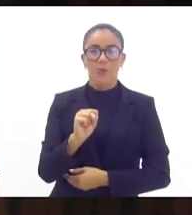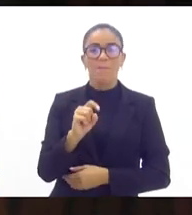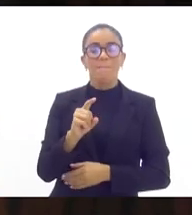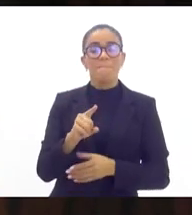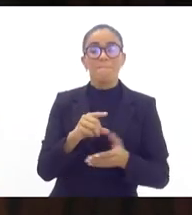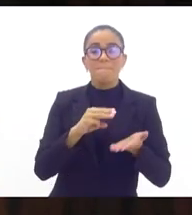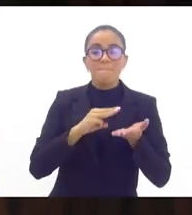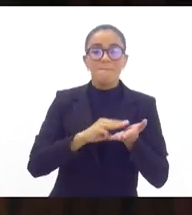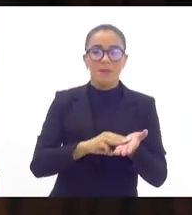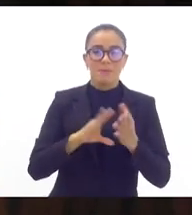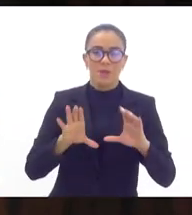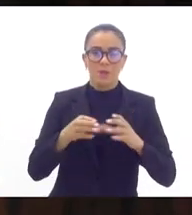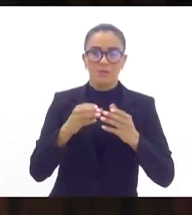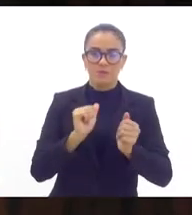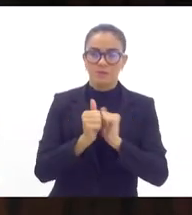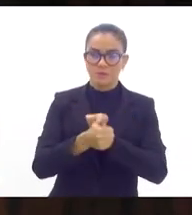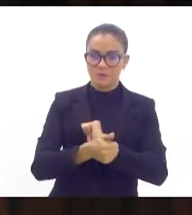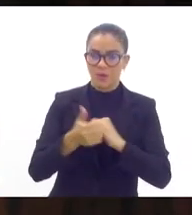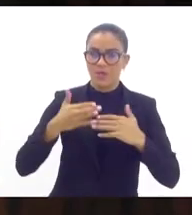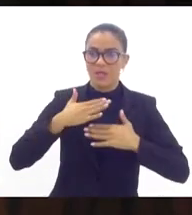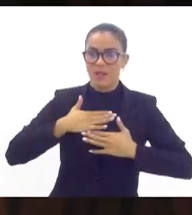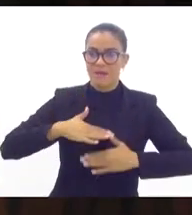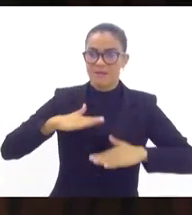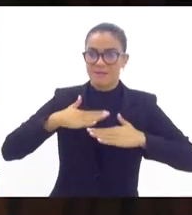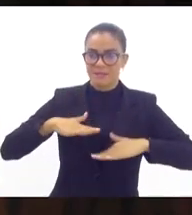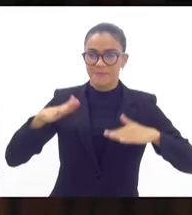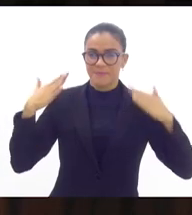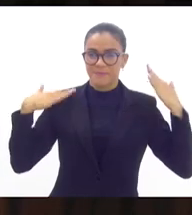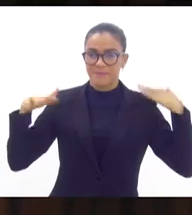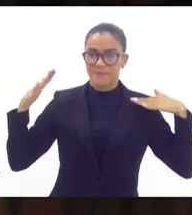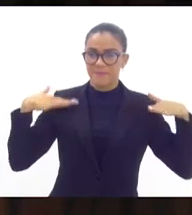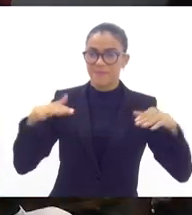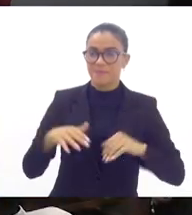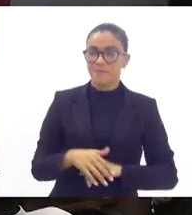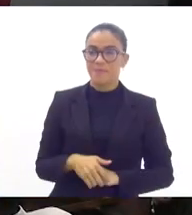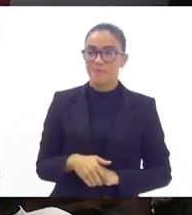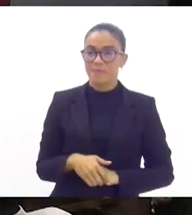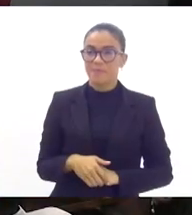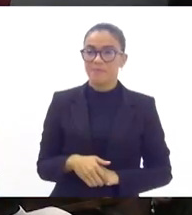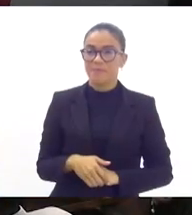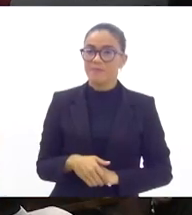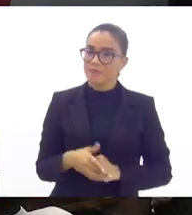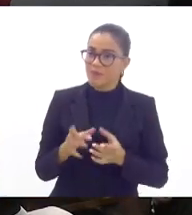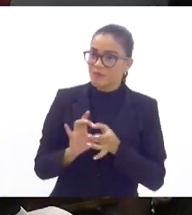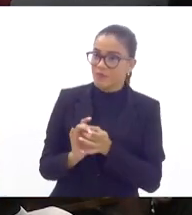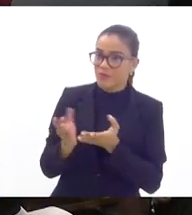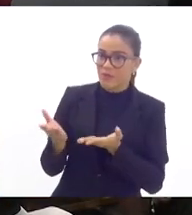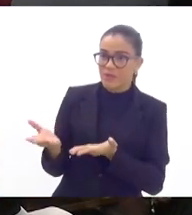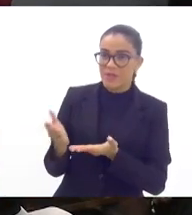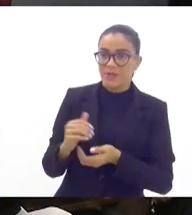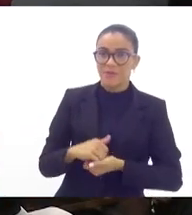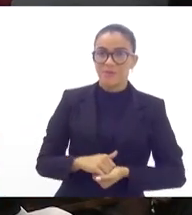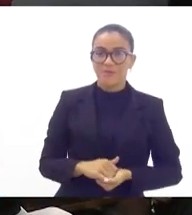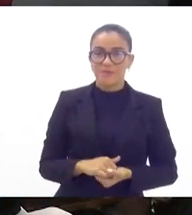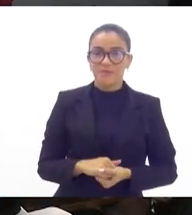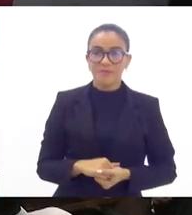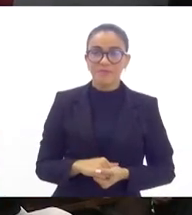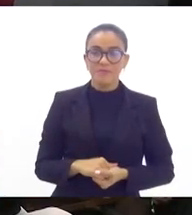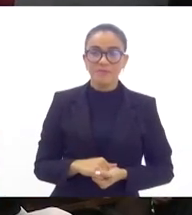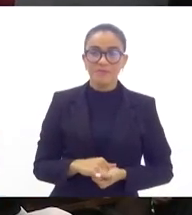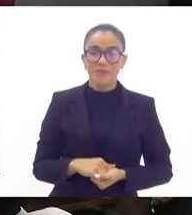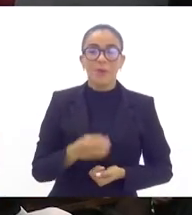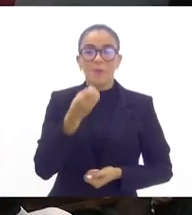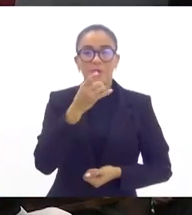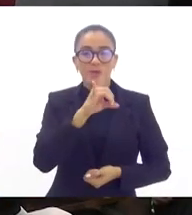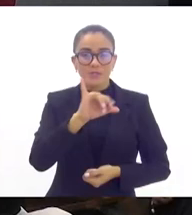lazer desta casa e muito nos honra Carlinha a sua presença fique à vontade Bom dia